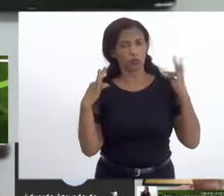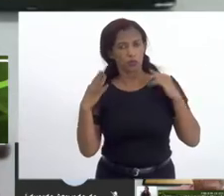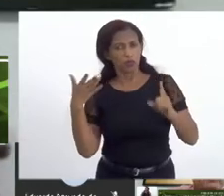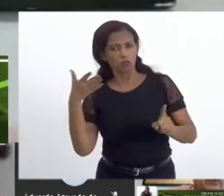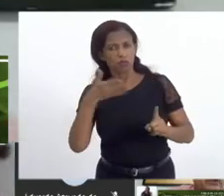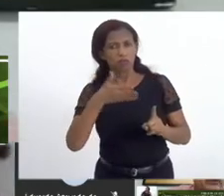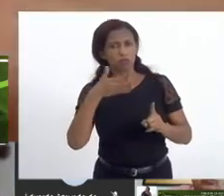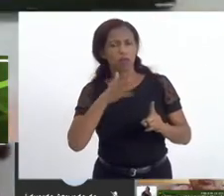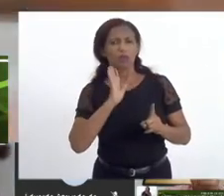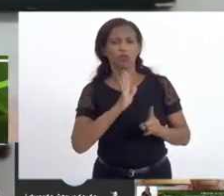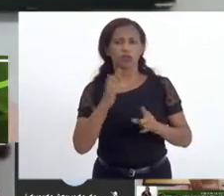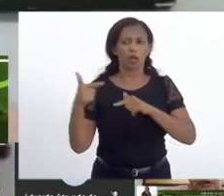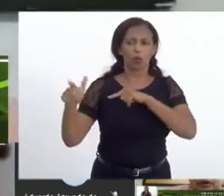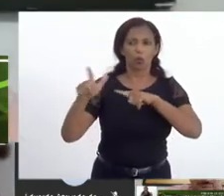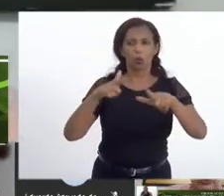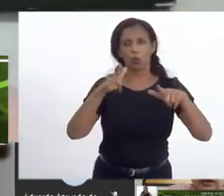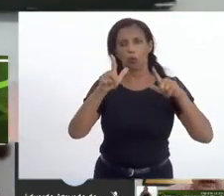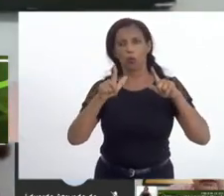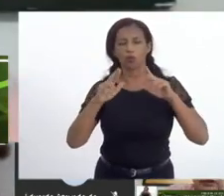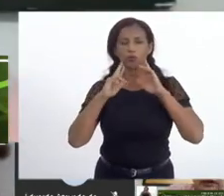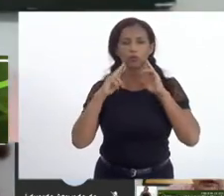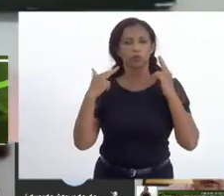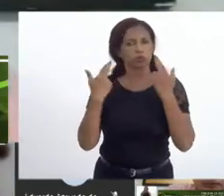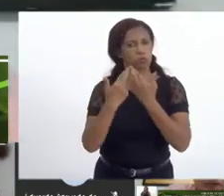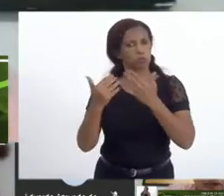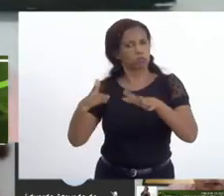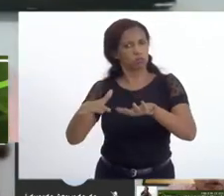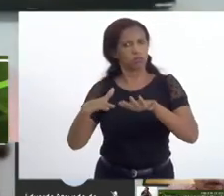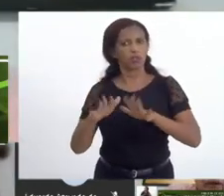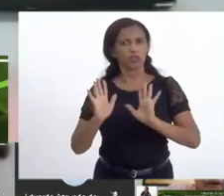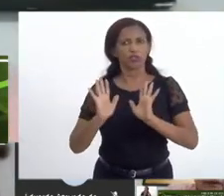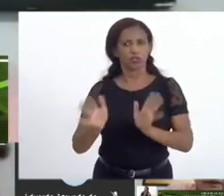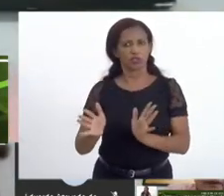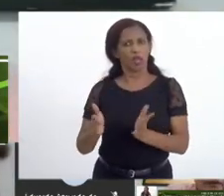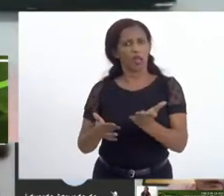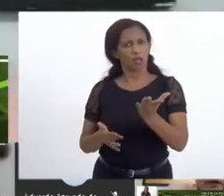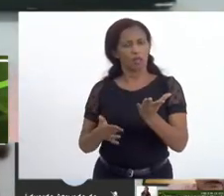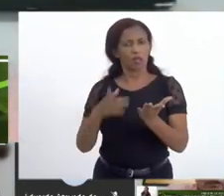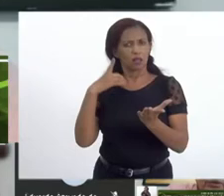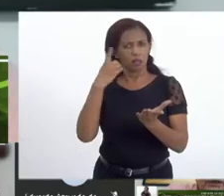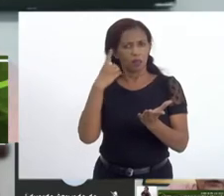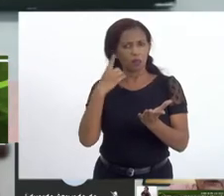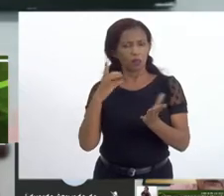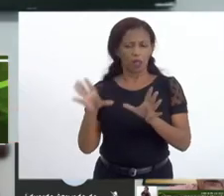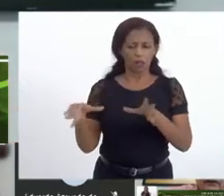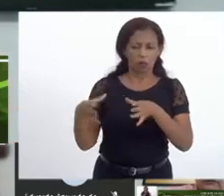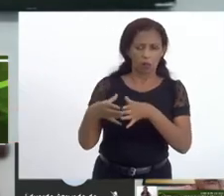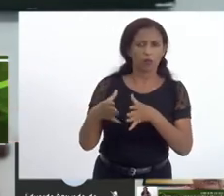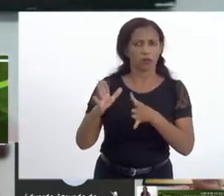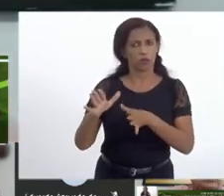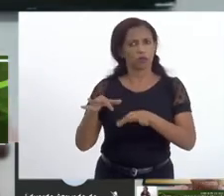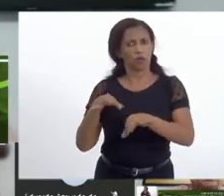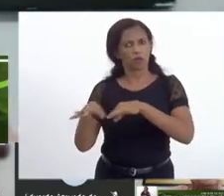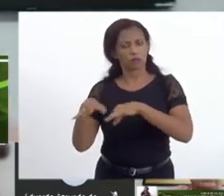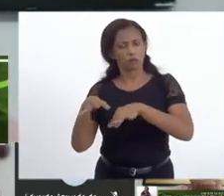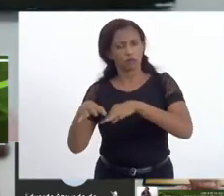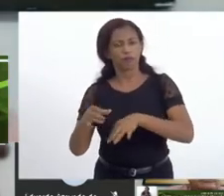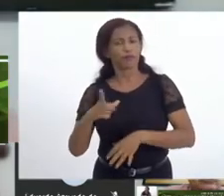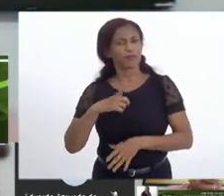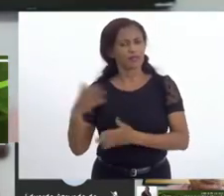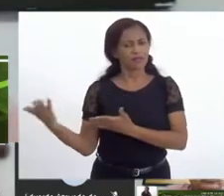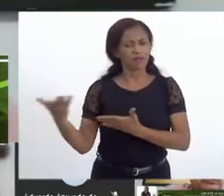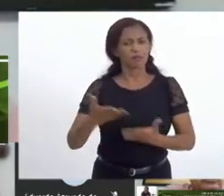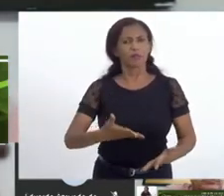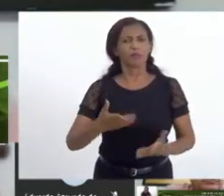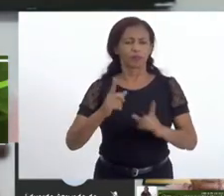sinalizou, né, com outras audiências, né, que a senhora está fazendo, a comissão está fazendo, e a gente tem que trazer